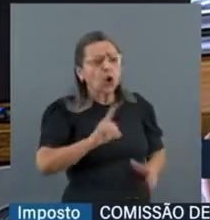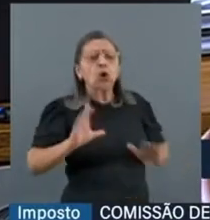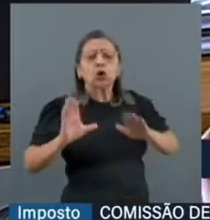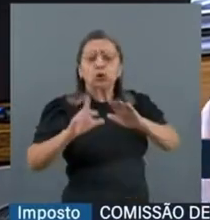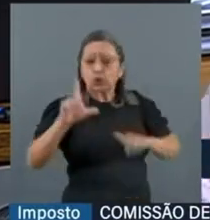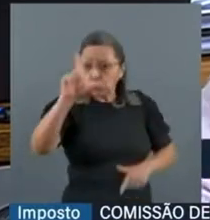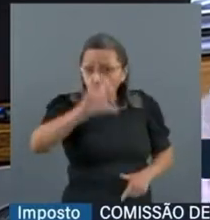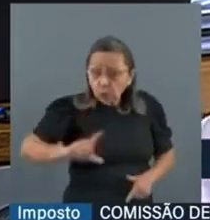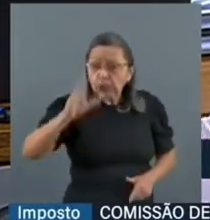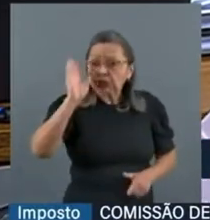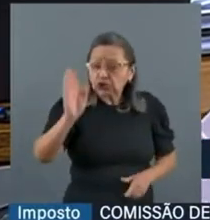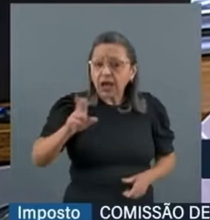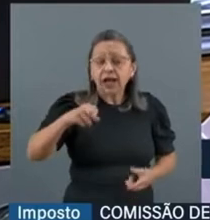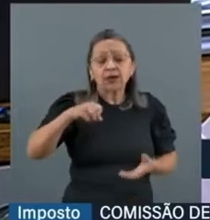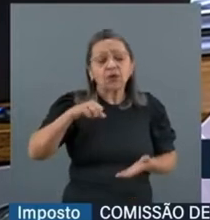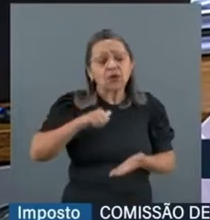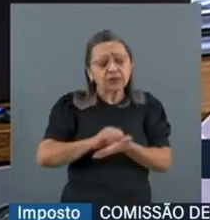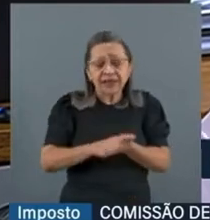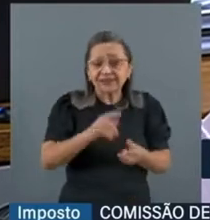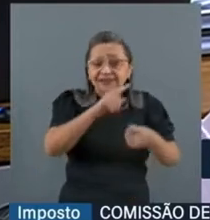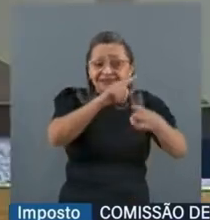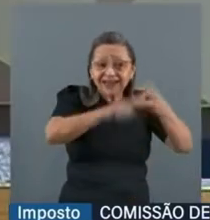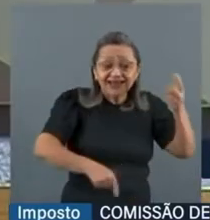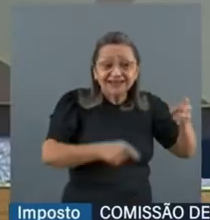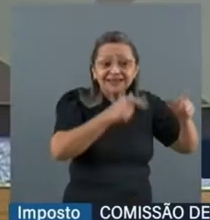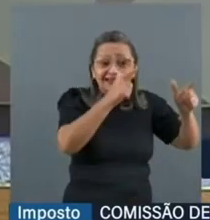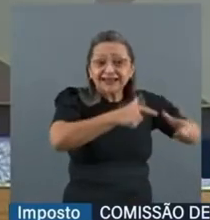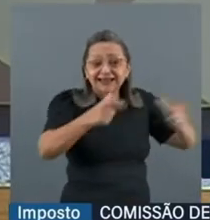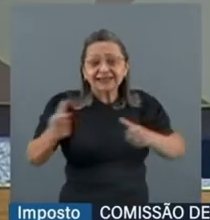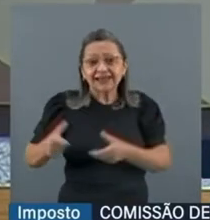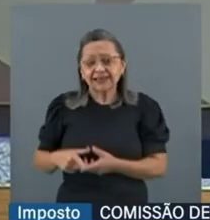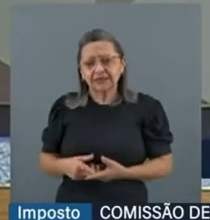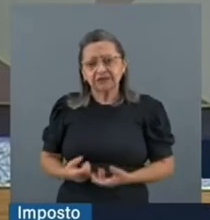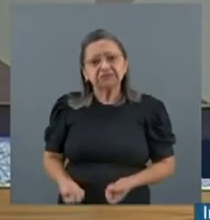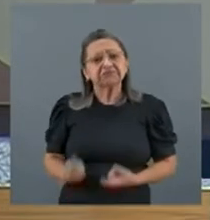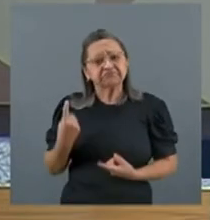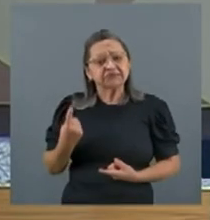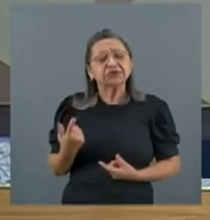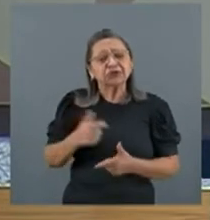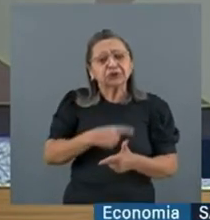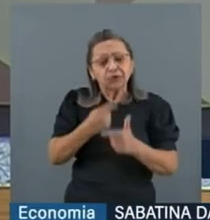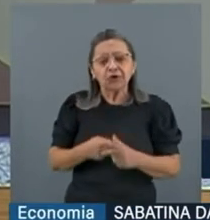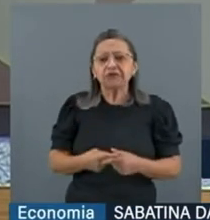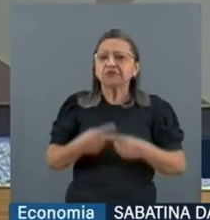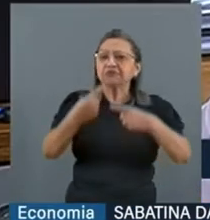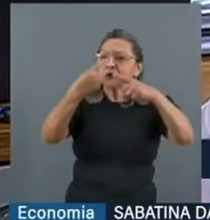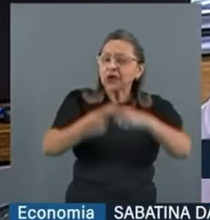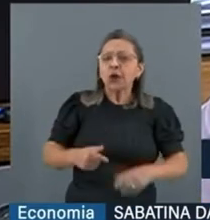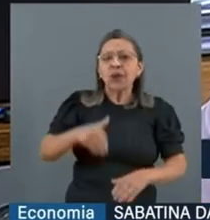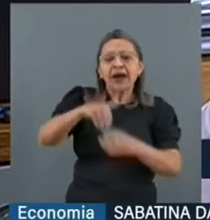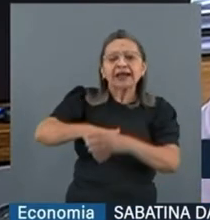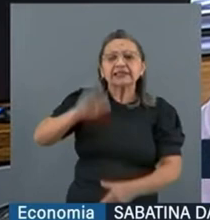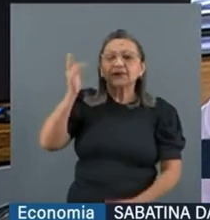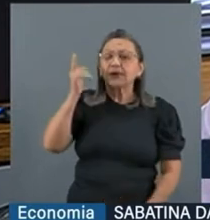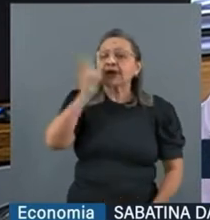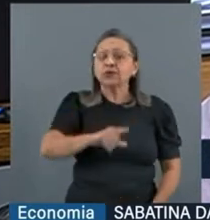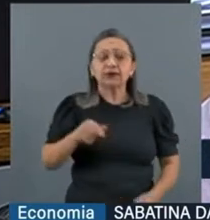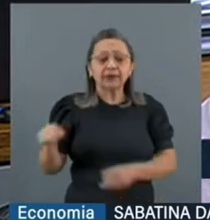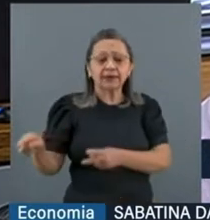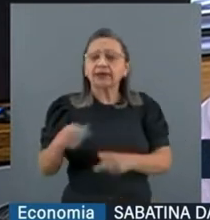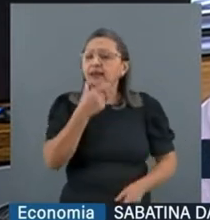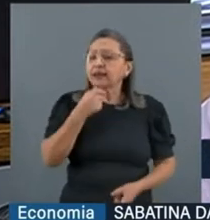condenado em três Instância Seu Jorge e concorreu a presidente a presidência ganhou e o presidente bolsonaro